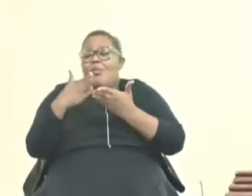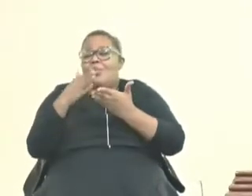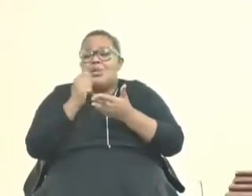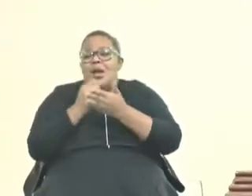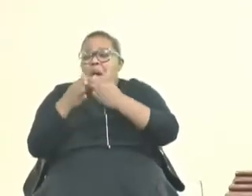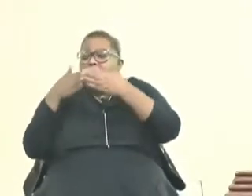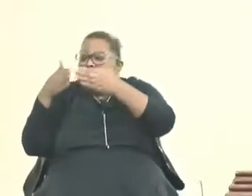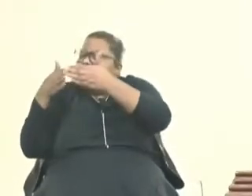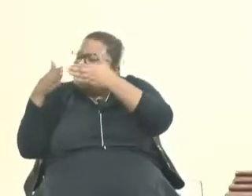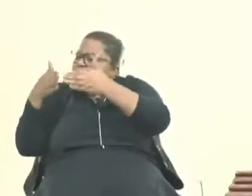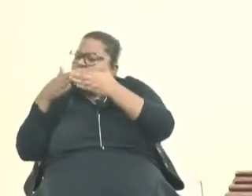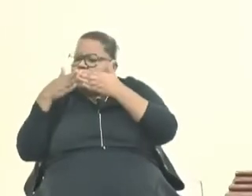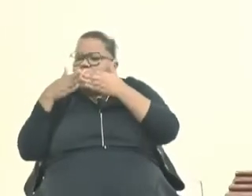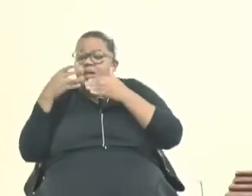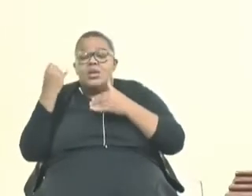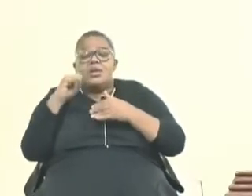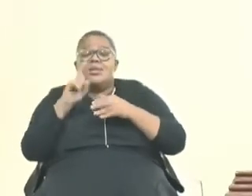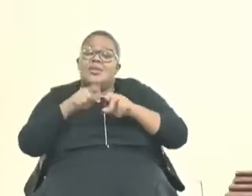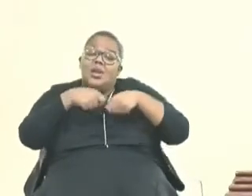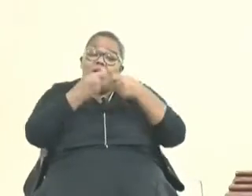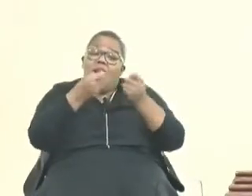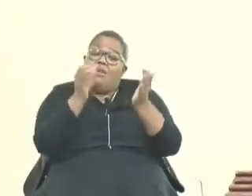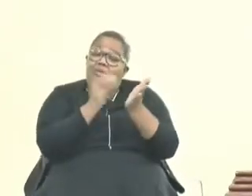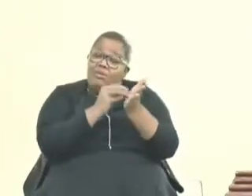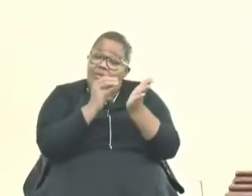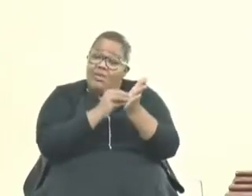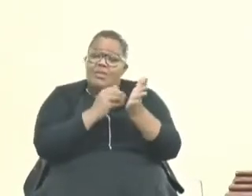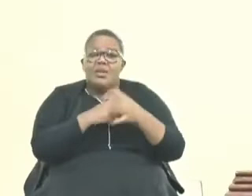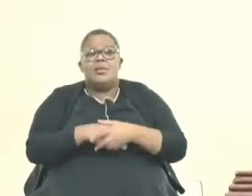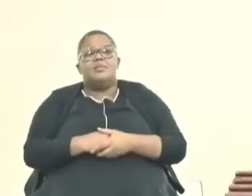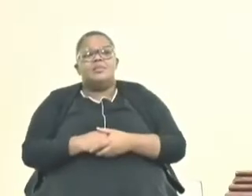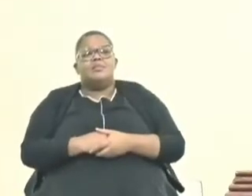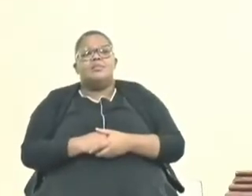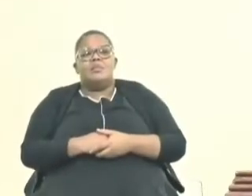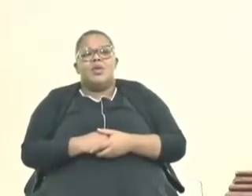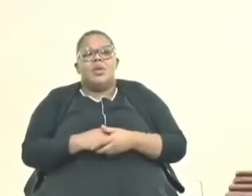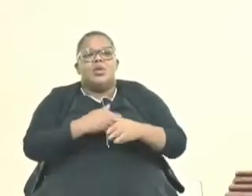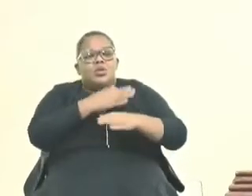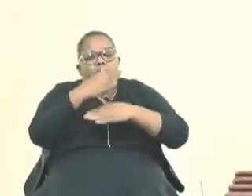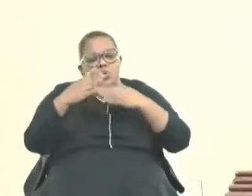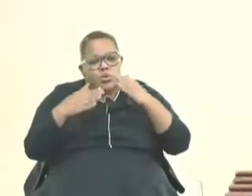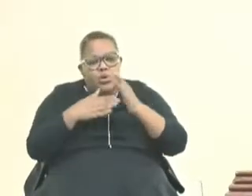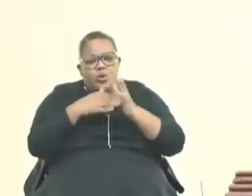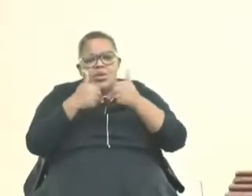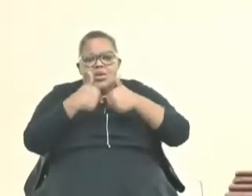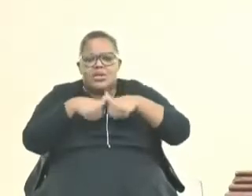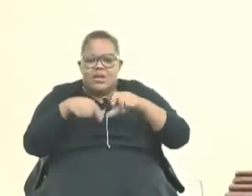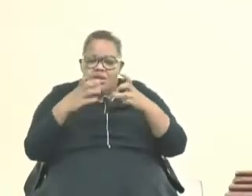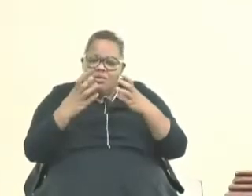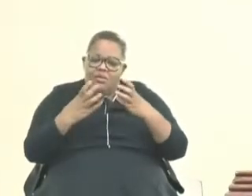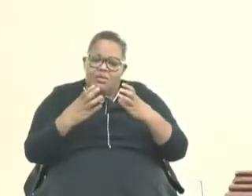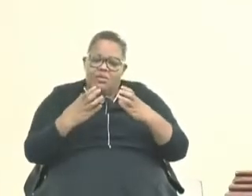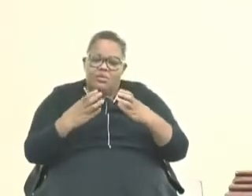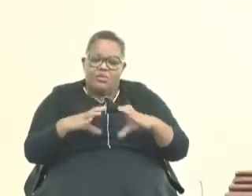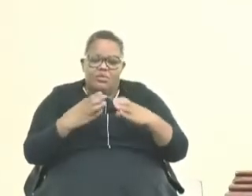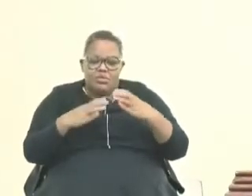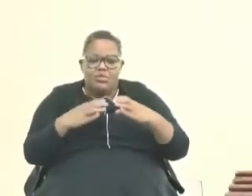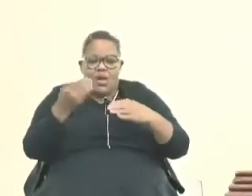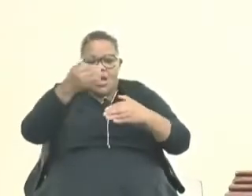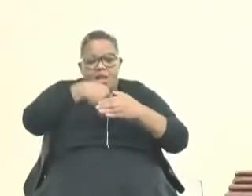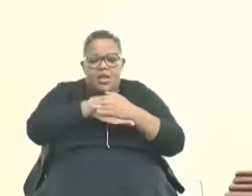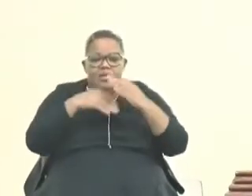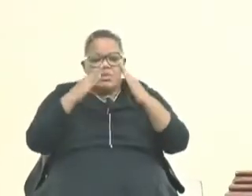para as outras que tinha se a gente der para vocês vai faltar todas estavam dentro da casa todas Tem um lamparina mas só cinco